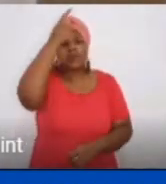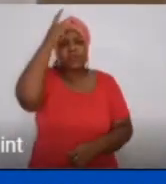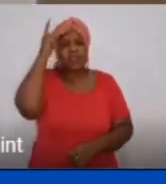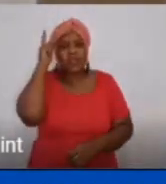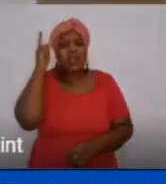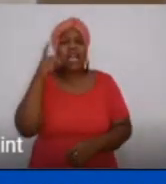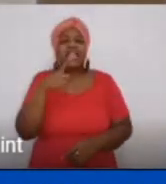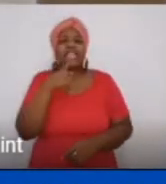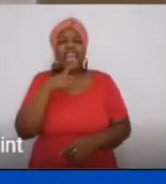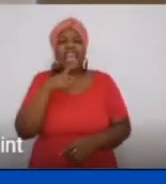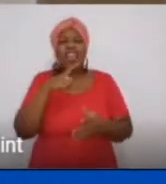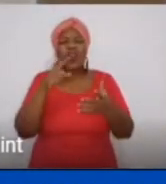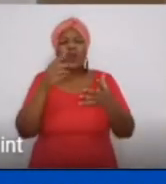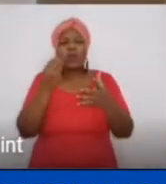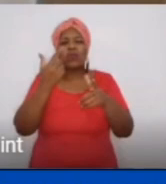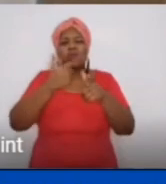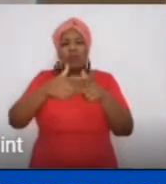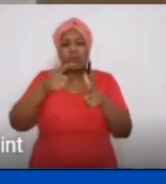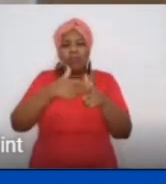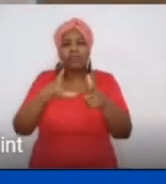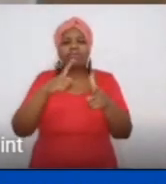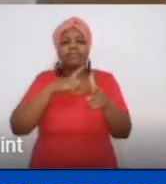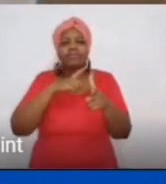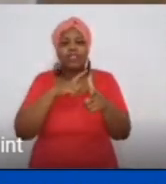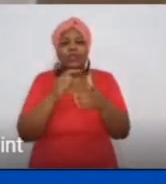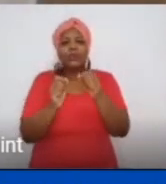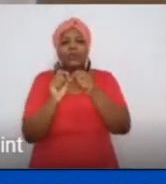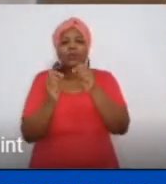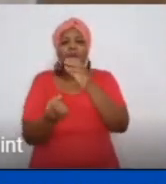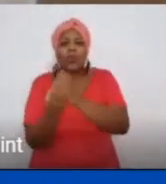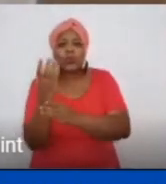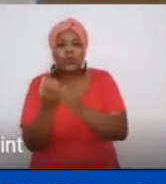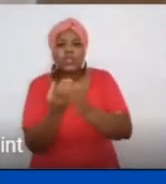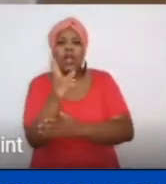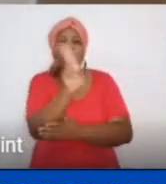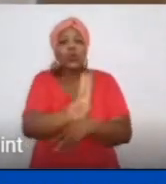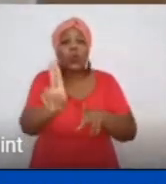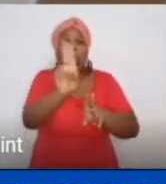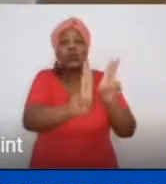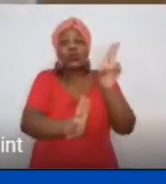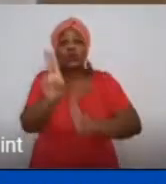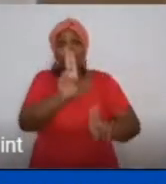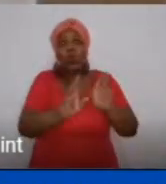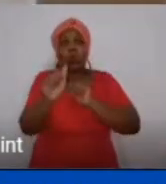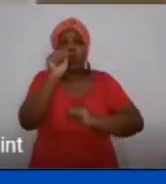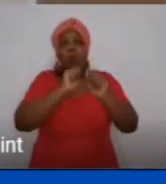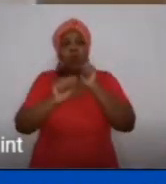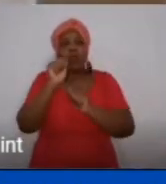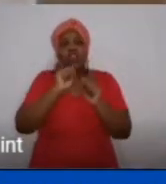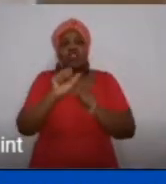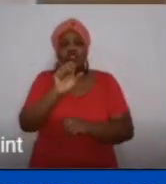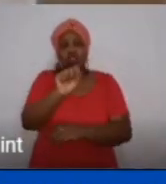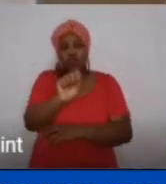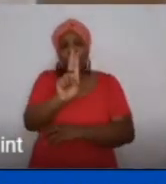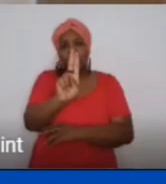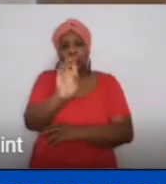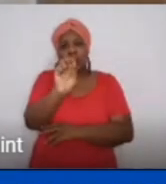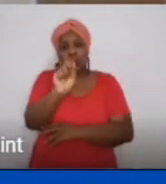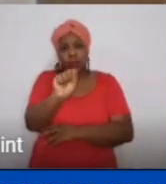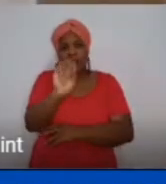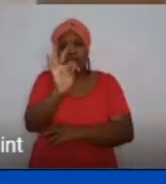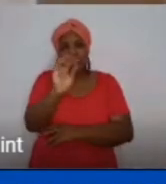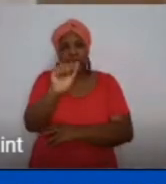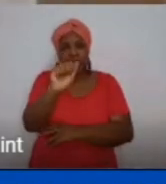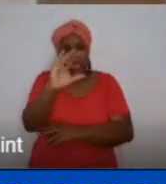trama dessa produção, do consumo, né, de substâncias, ela está relacionada